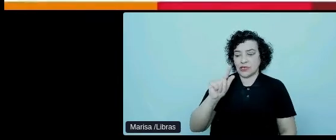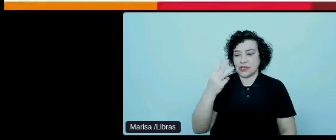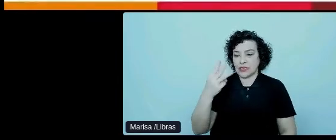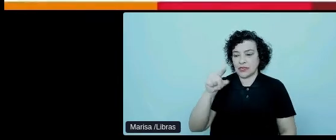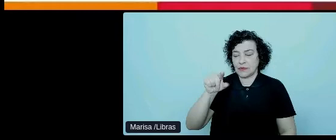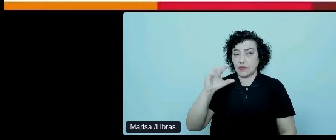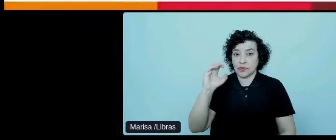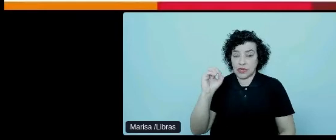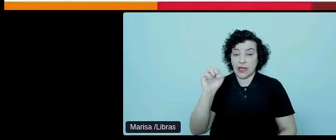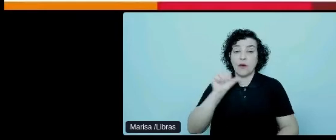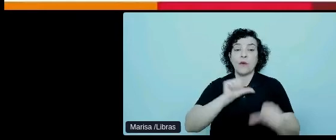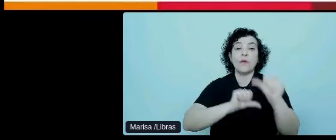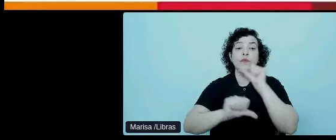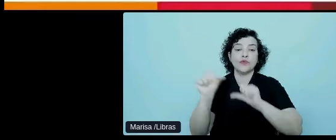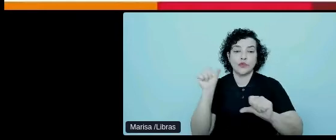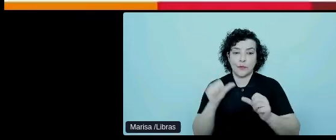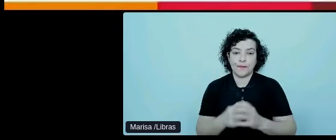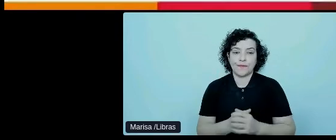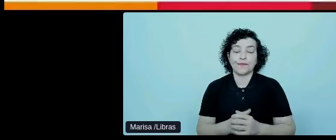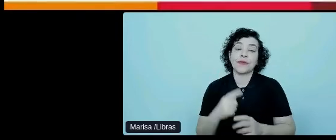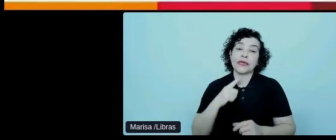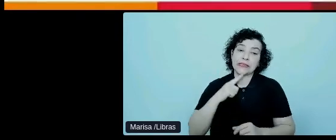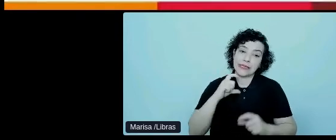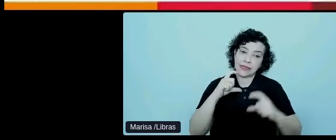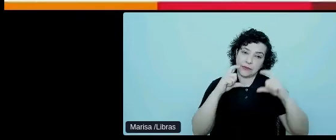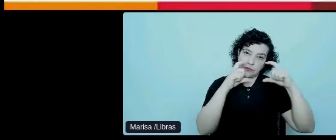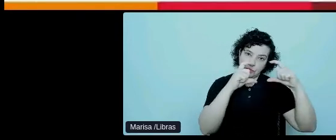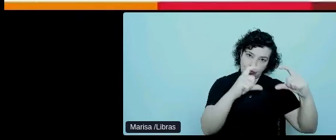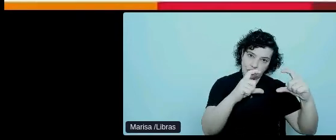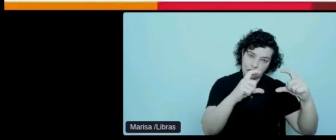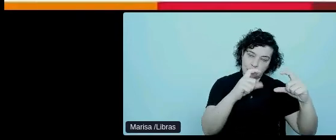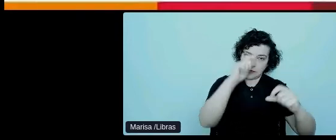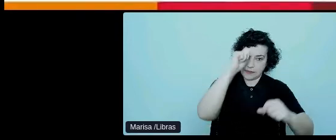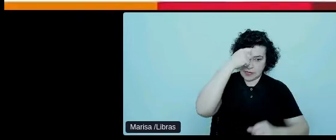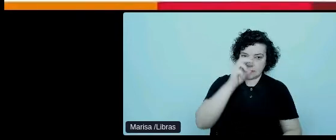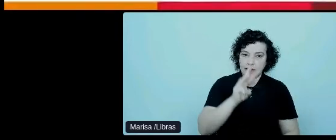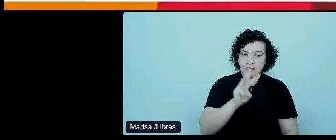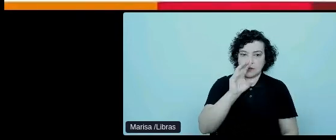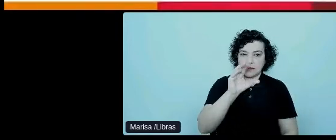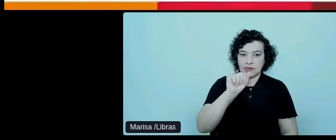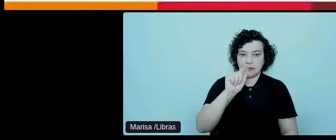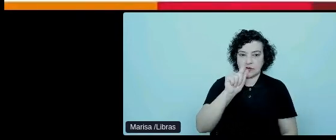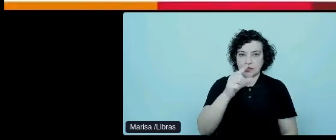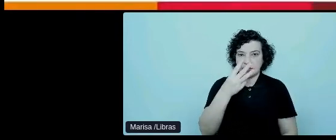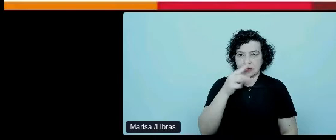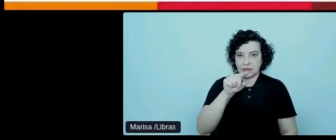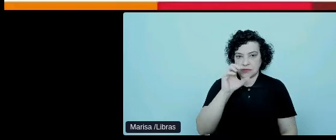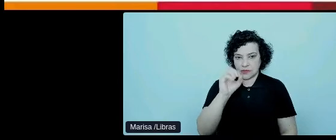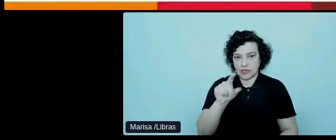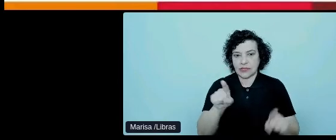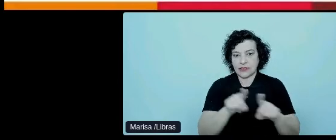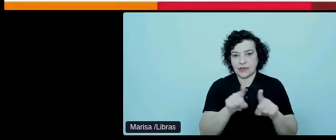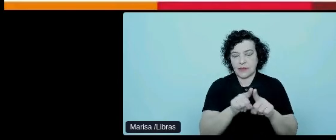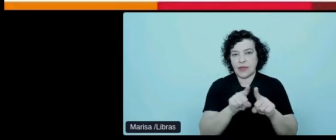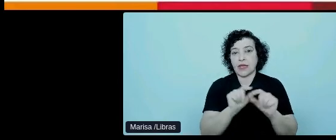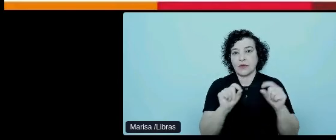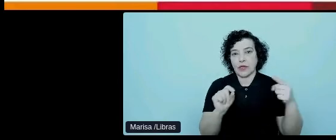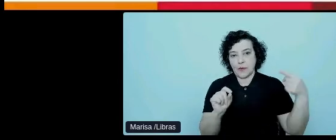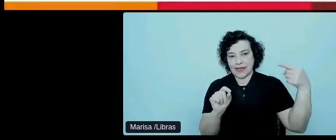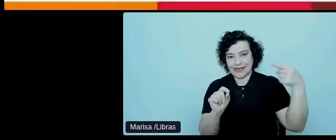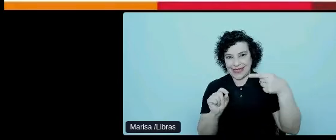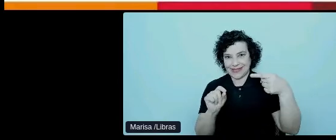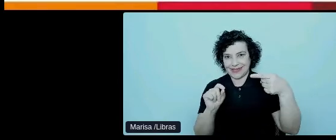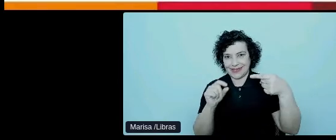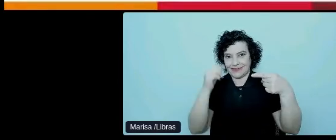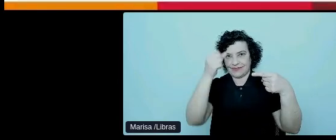mudou? Então, eu tenho ali um post-it preto escrito WCAG 3.0, tem uma seta que sai dela escrito